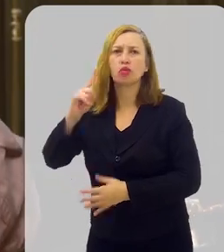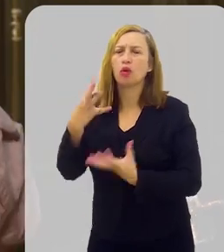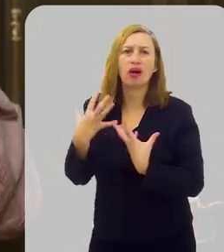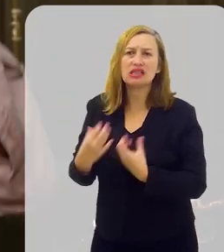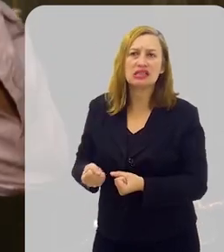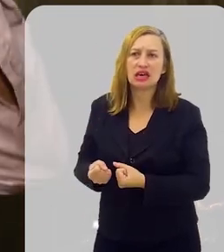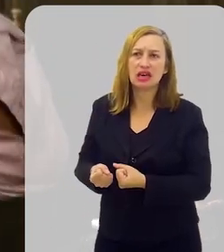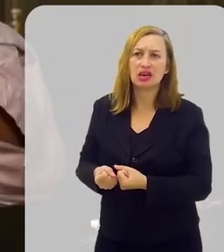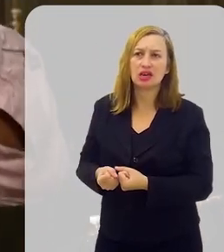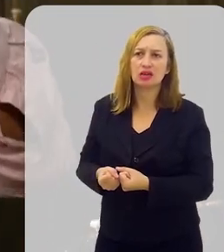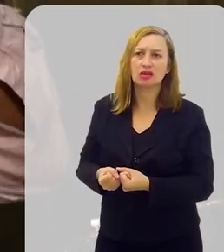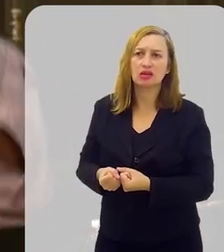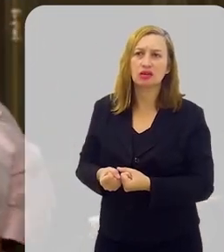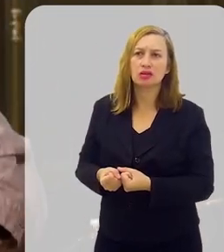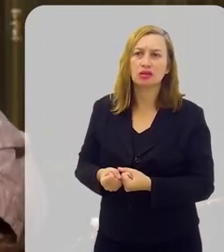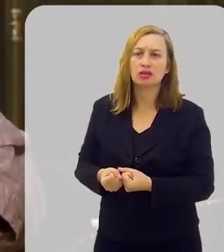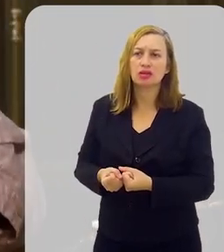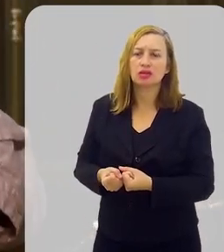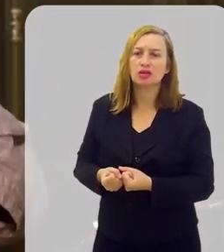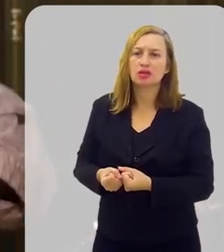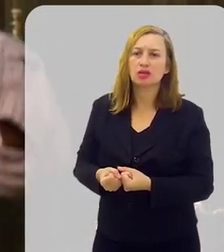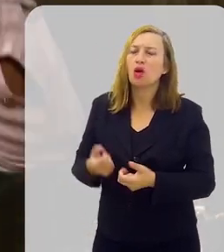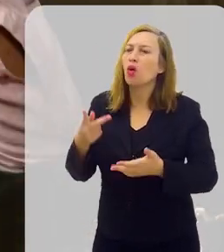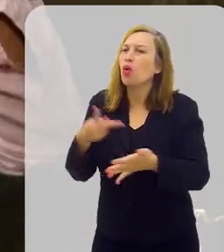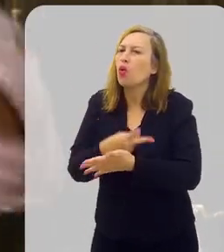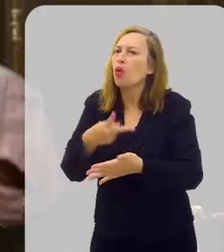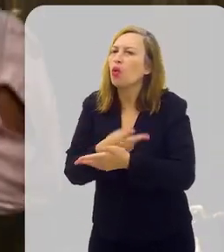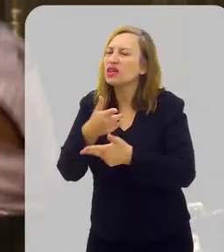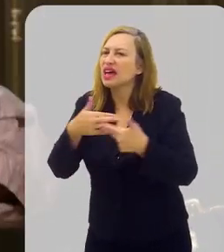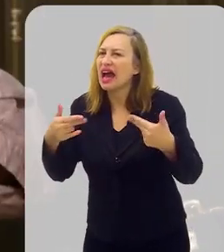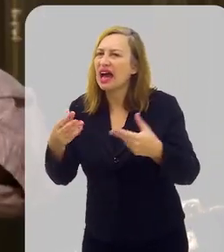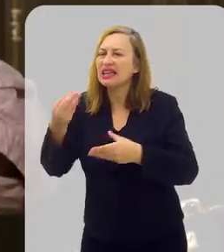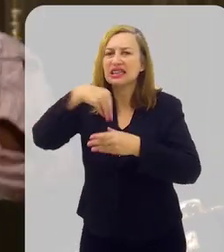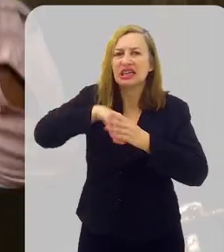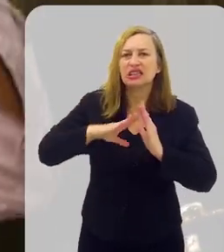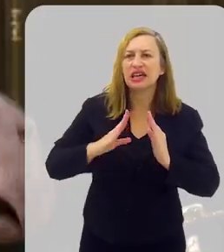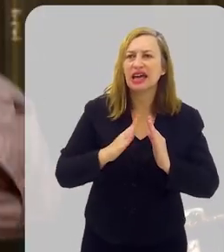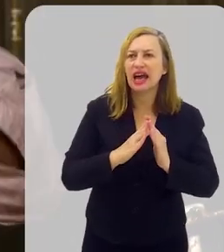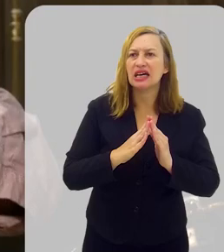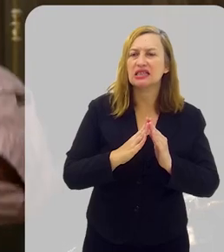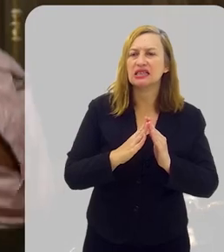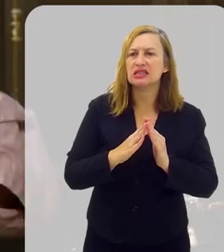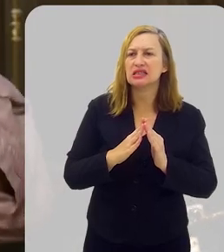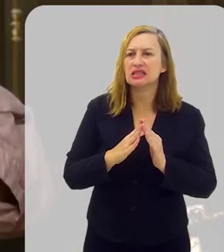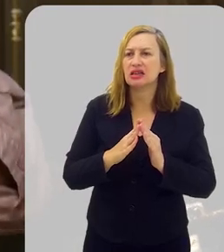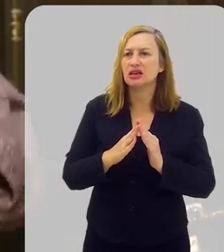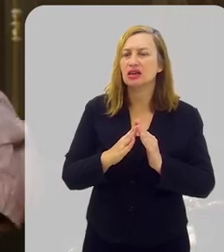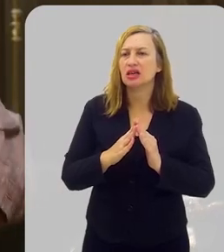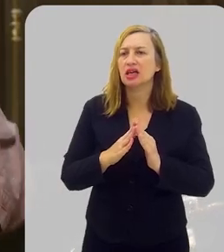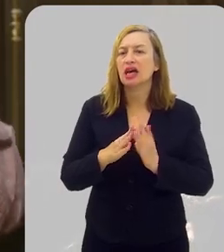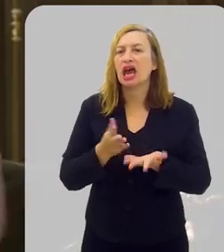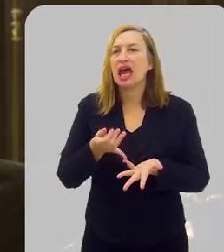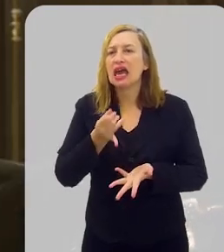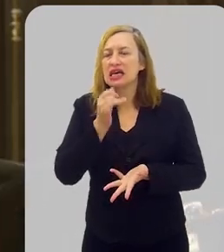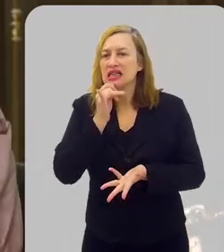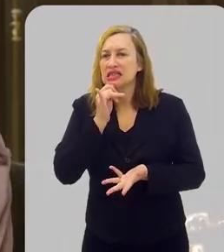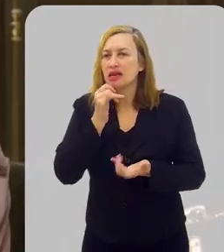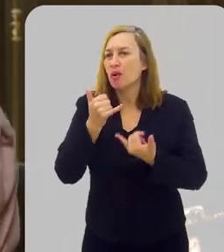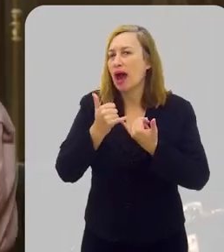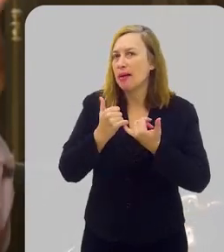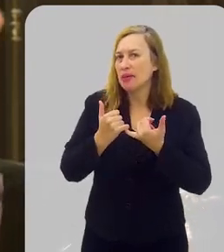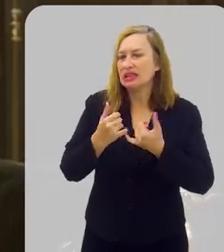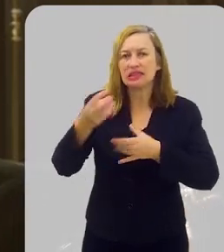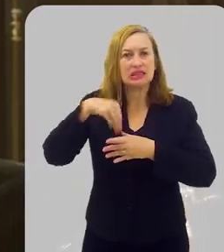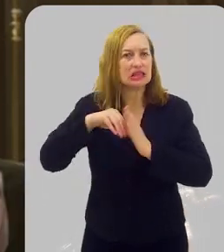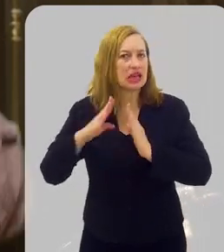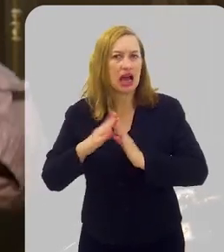comprar, foi um milagre seu. E eu não aceito safadeza dentro dessa casa. Só que a safadeza